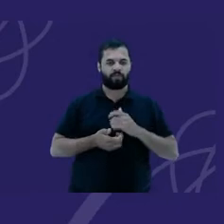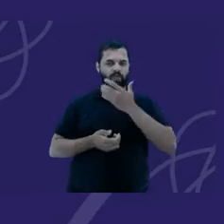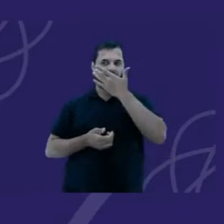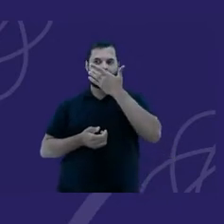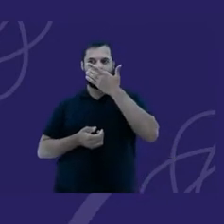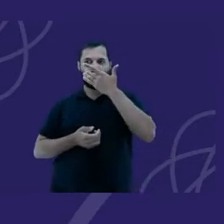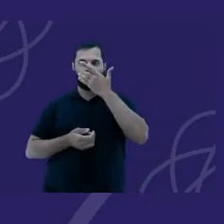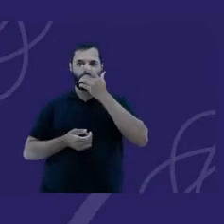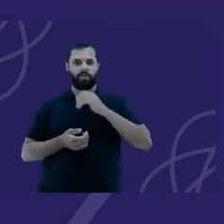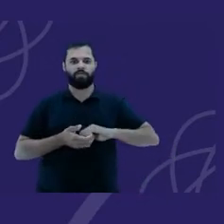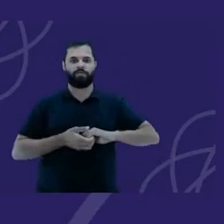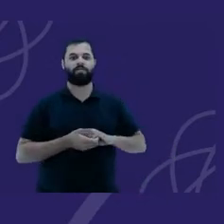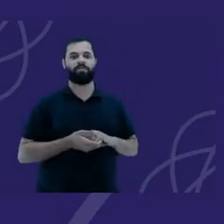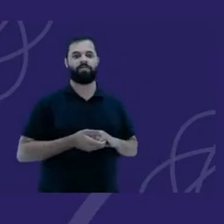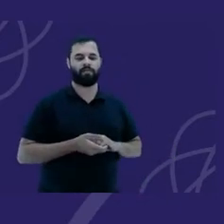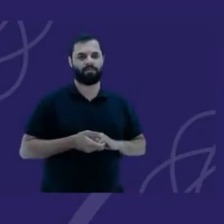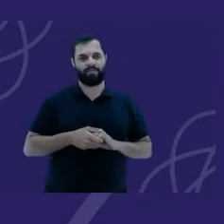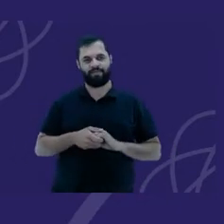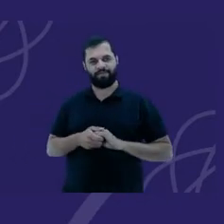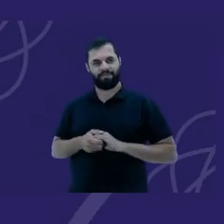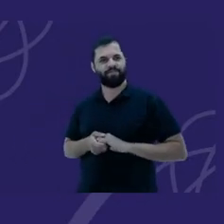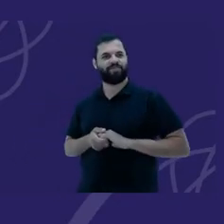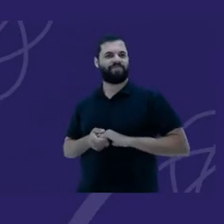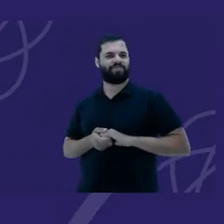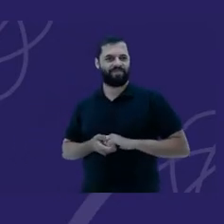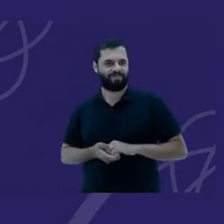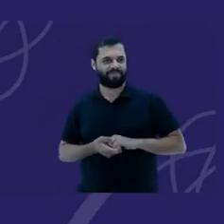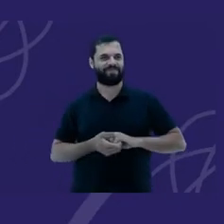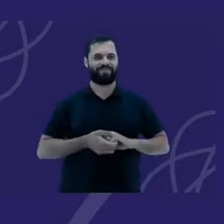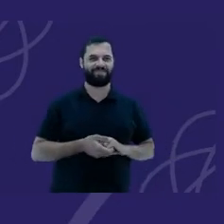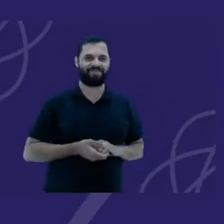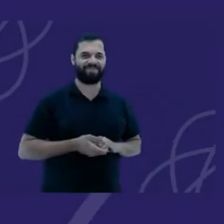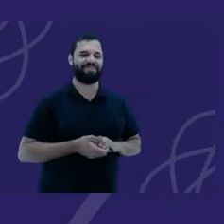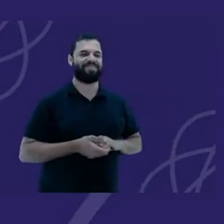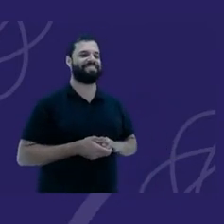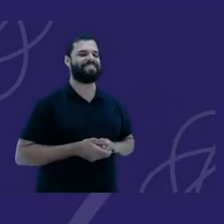tchaca, tchaca, tchaca, tchaca, tchaca.